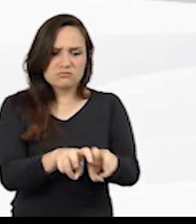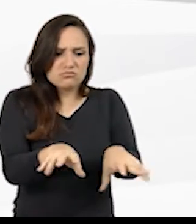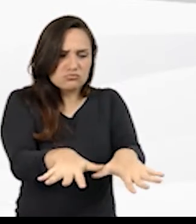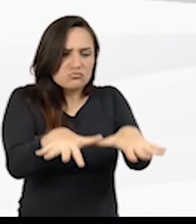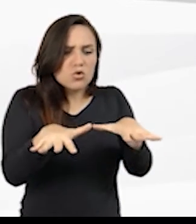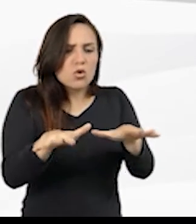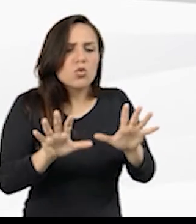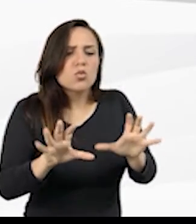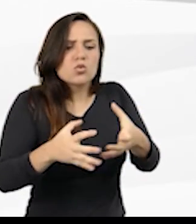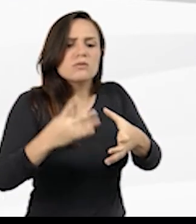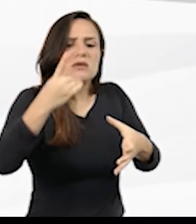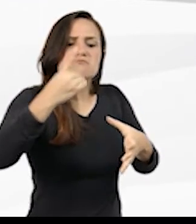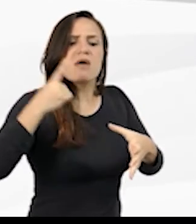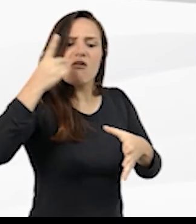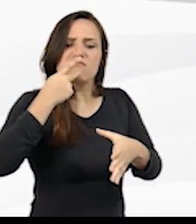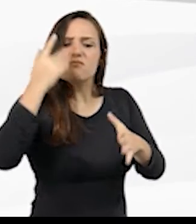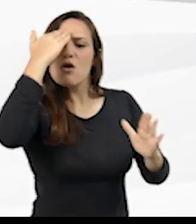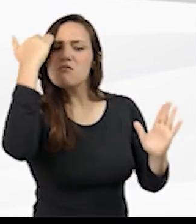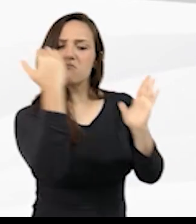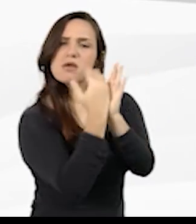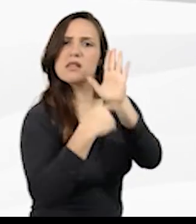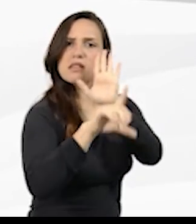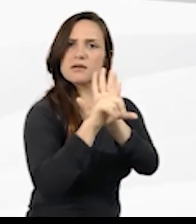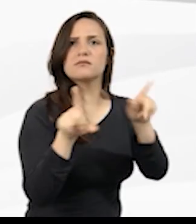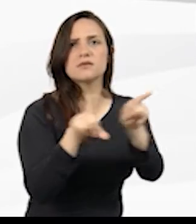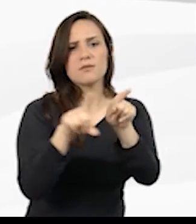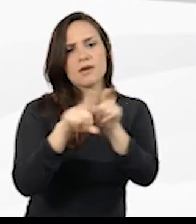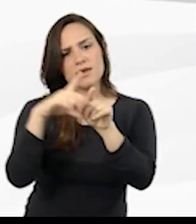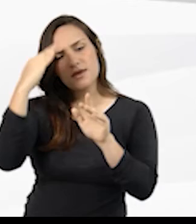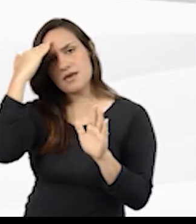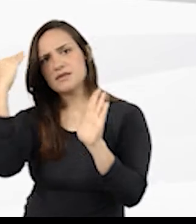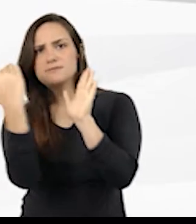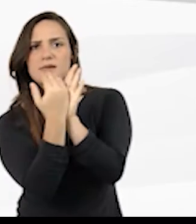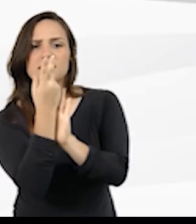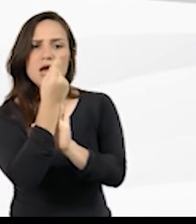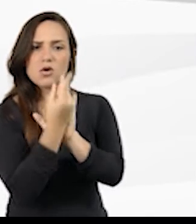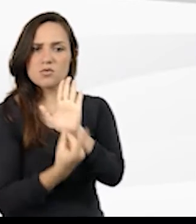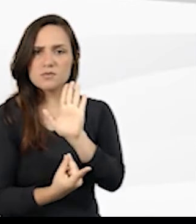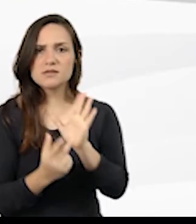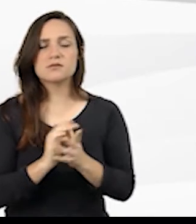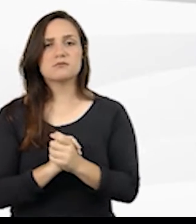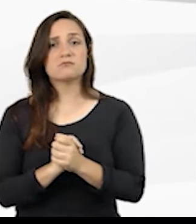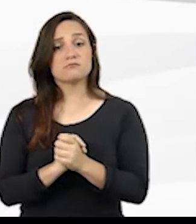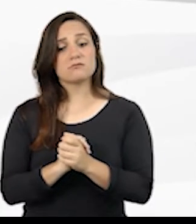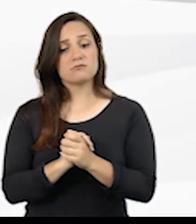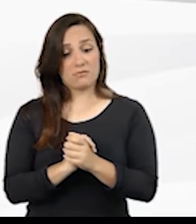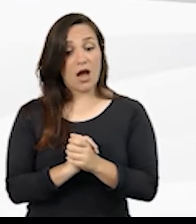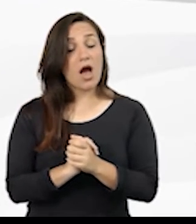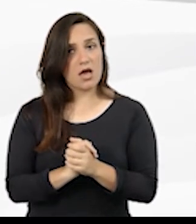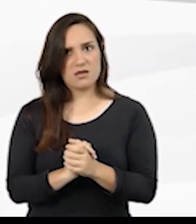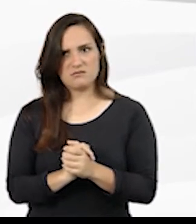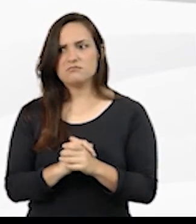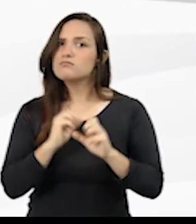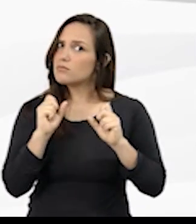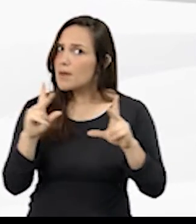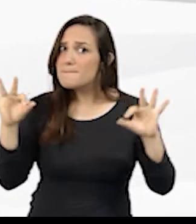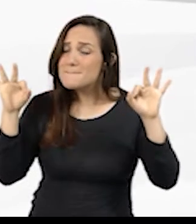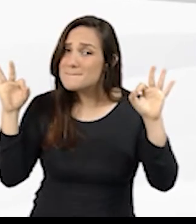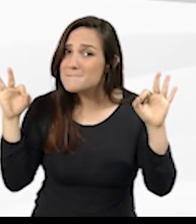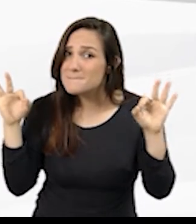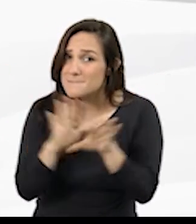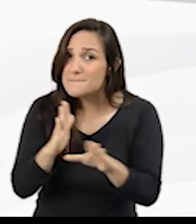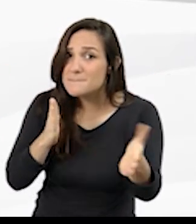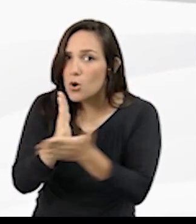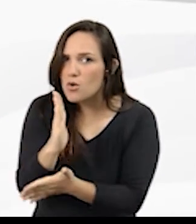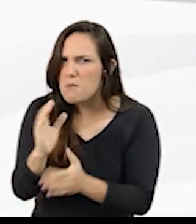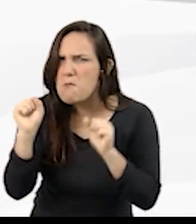reconhecer a constitucionalidade e a adequação financeira dessas propostas, essas preliminares não podem voltar a